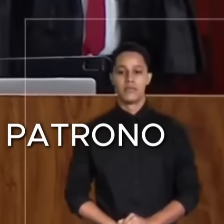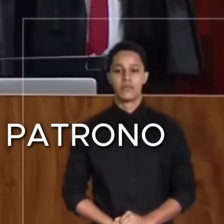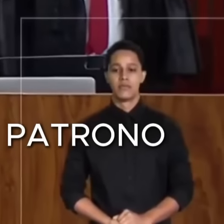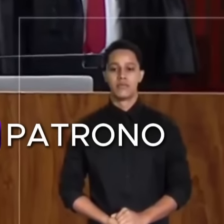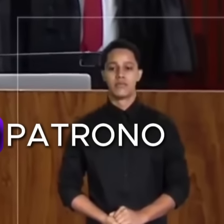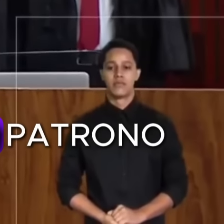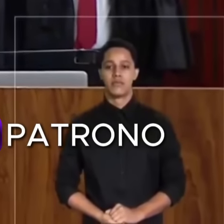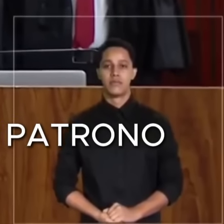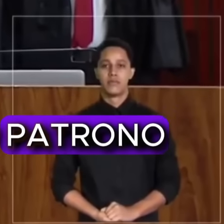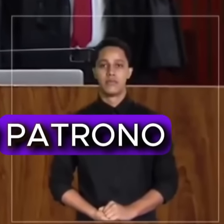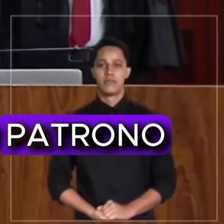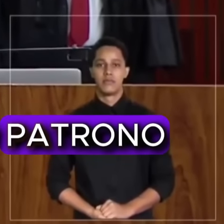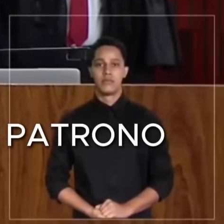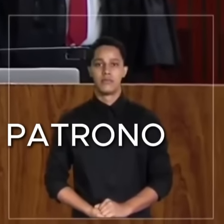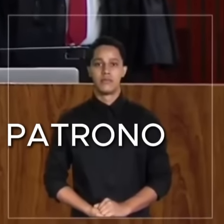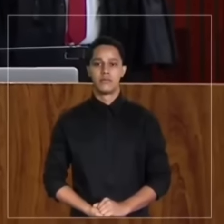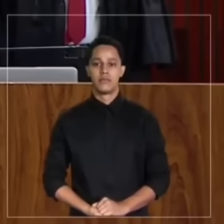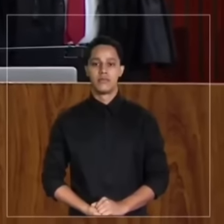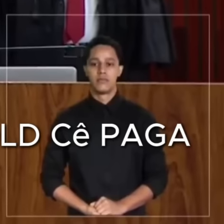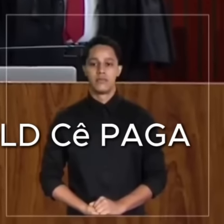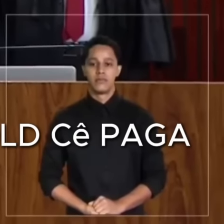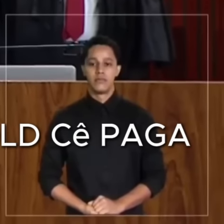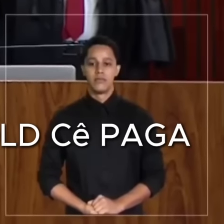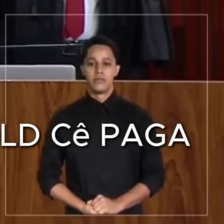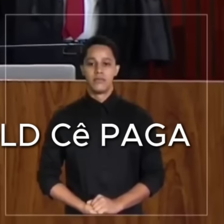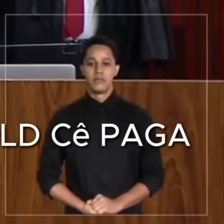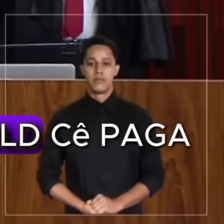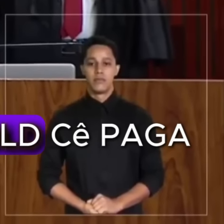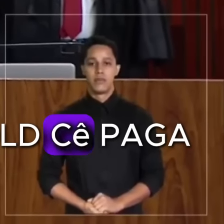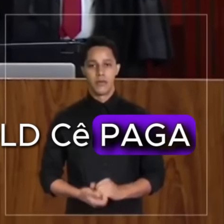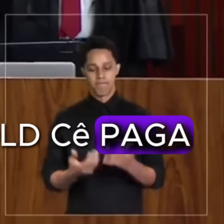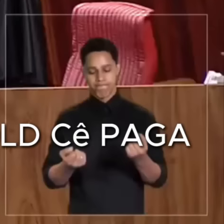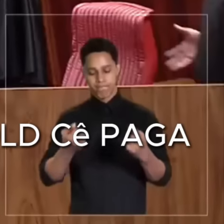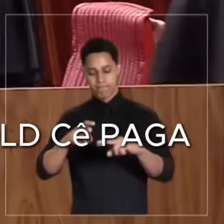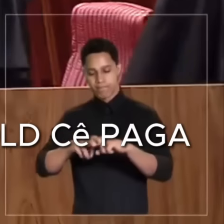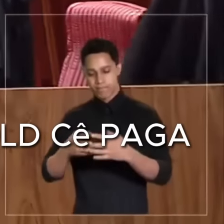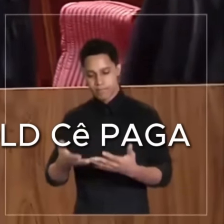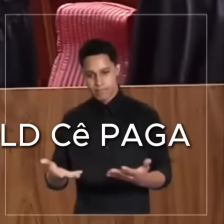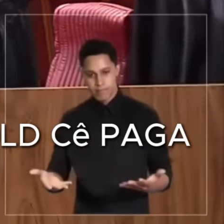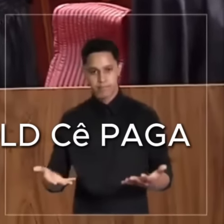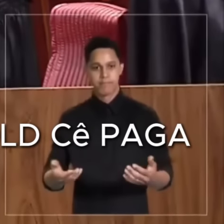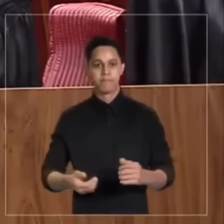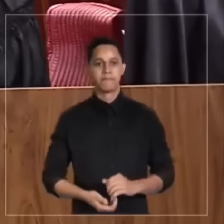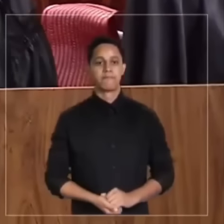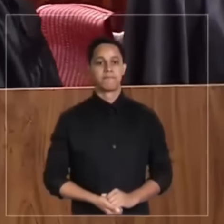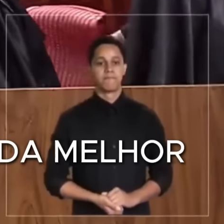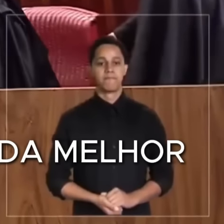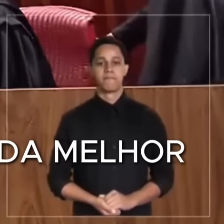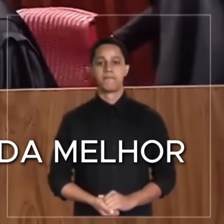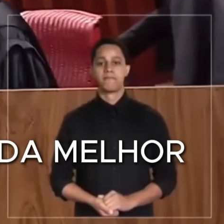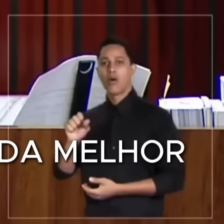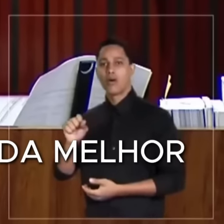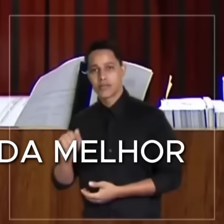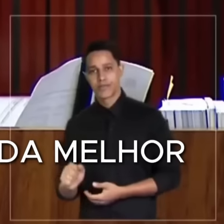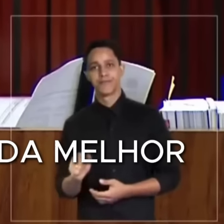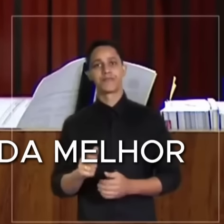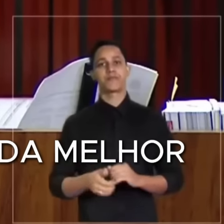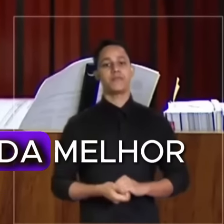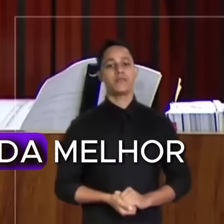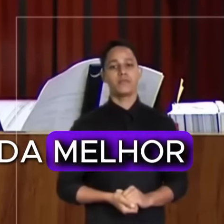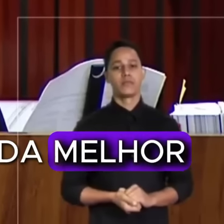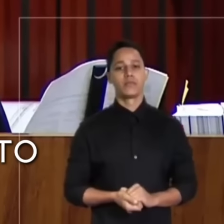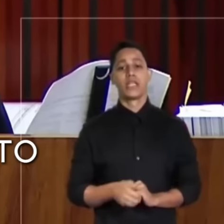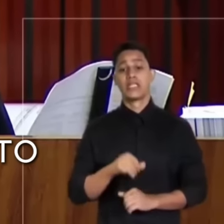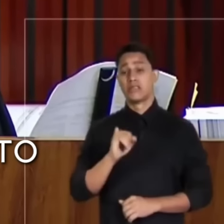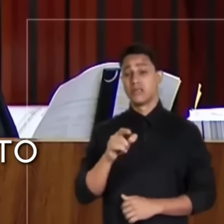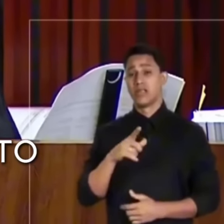Considere se tornar meu apoiador Patrono Gold, porque se você for meu Patrono Gold, você paga $50 por mês, ou $500 por ano,